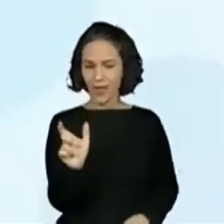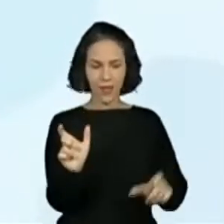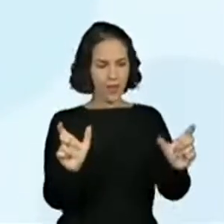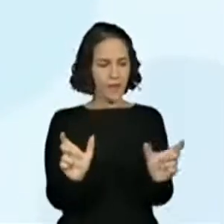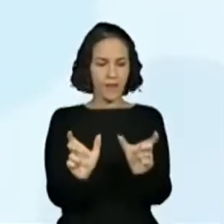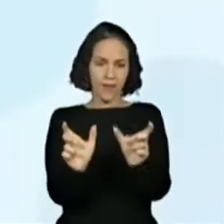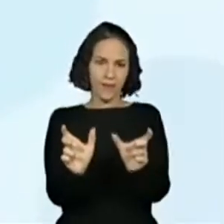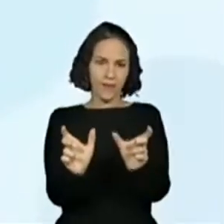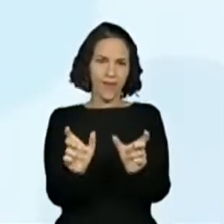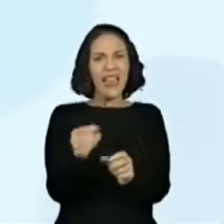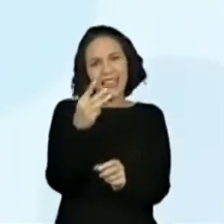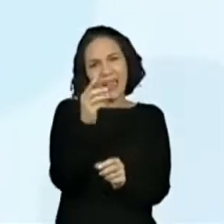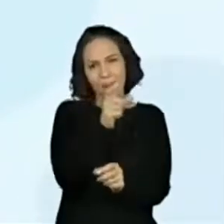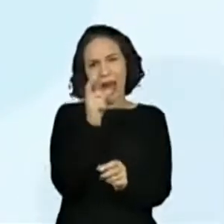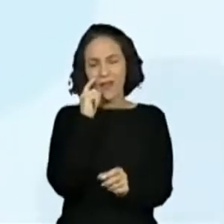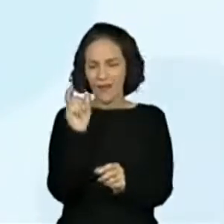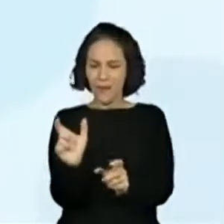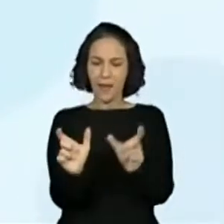Sim. Diferentes.